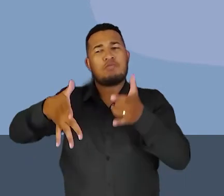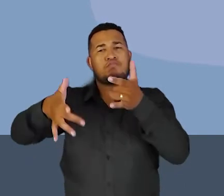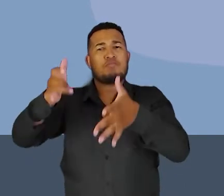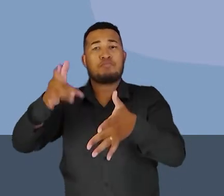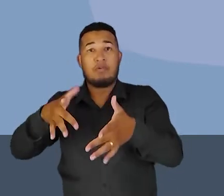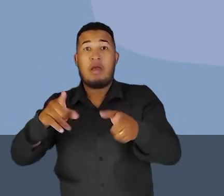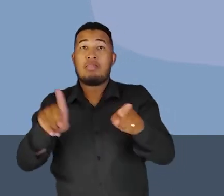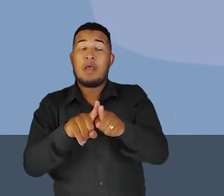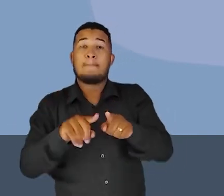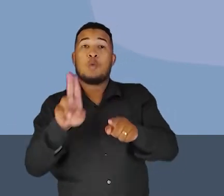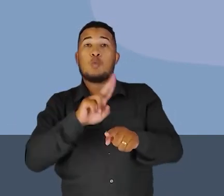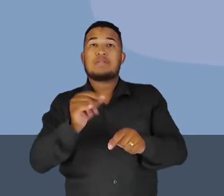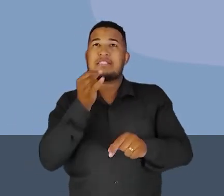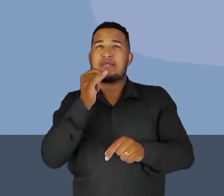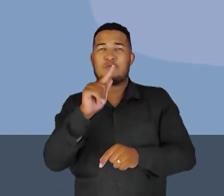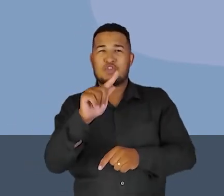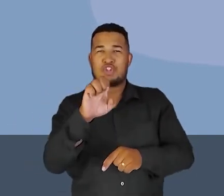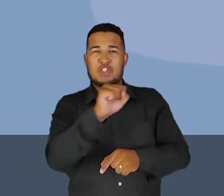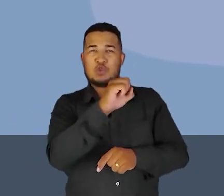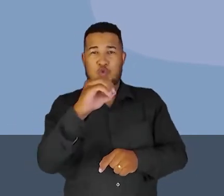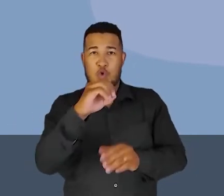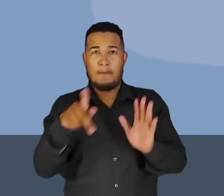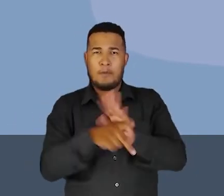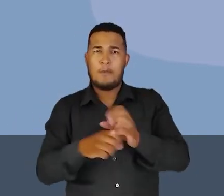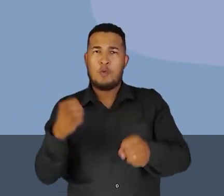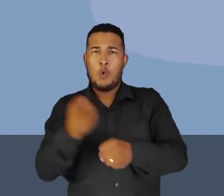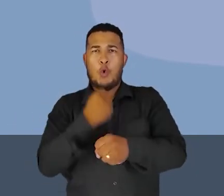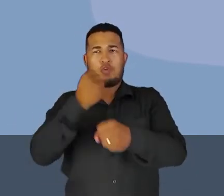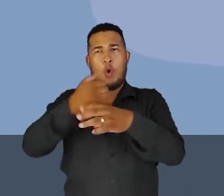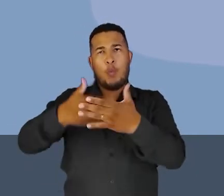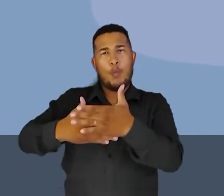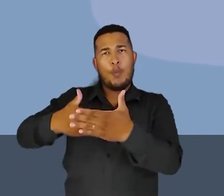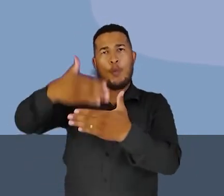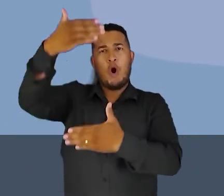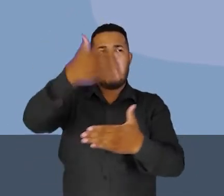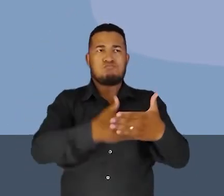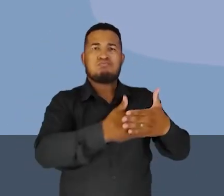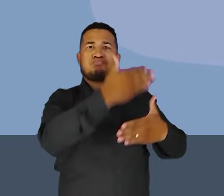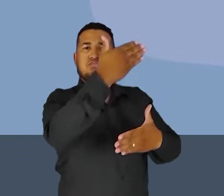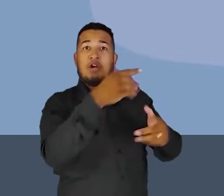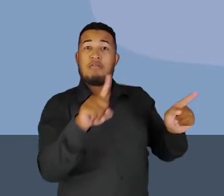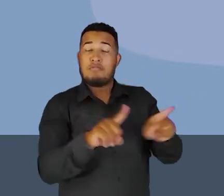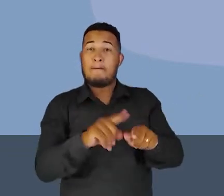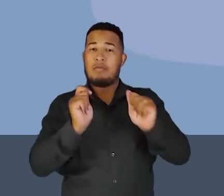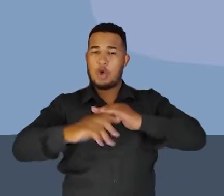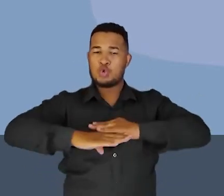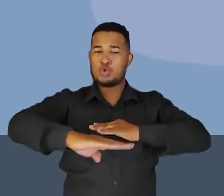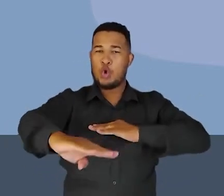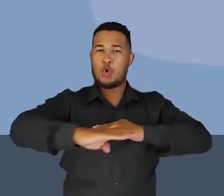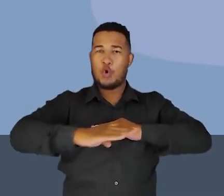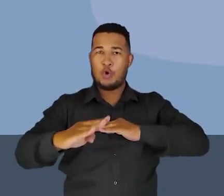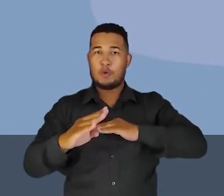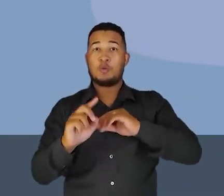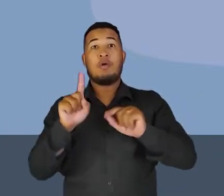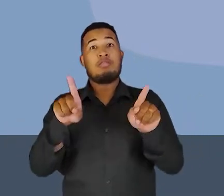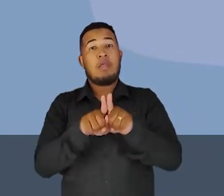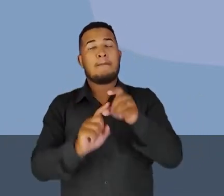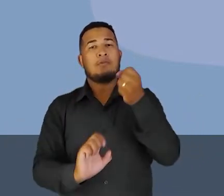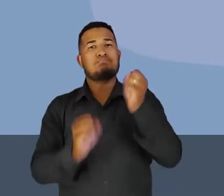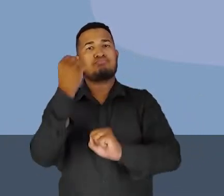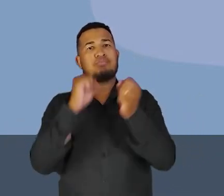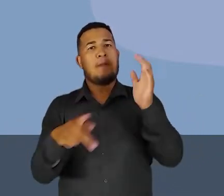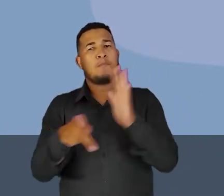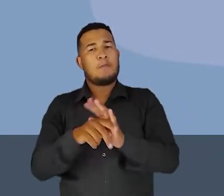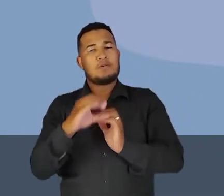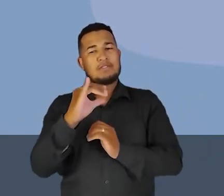gesso usado em construção. Ele é um condicionador de solo, ele também é usado na indústria de cimento,